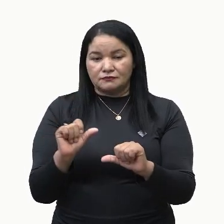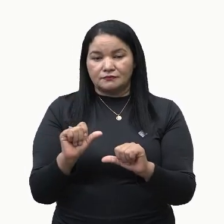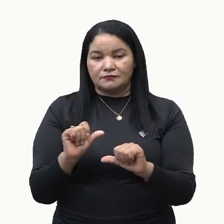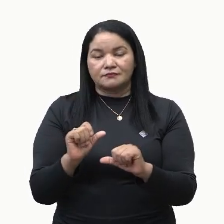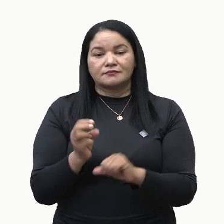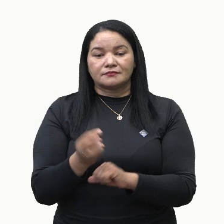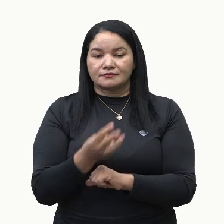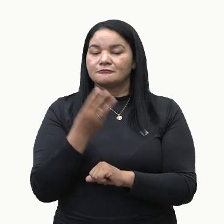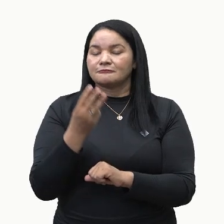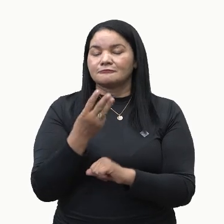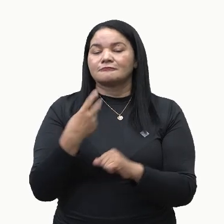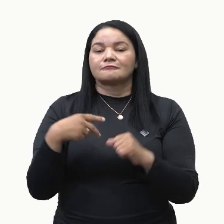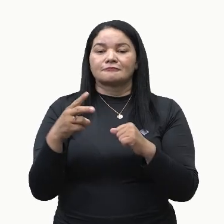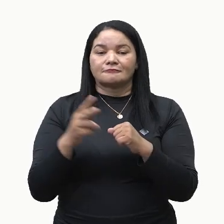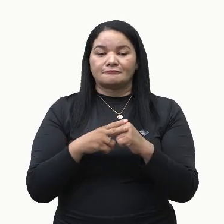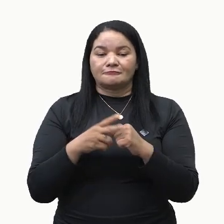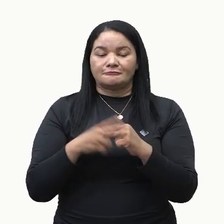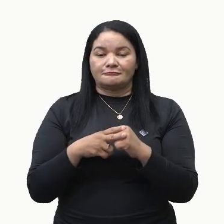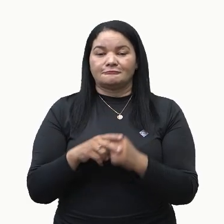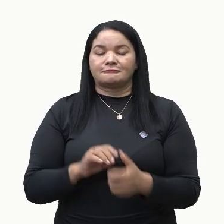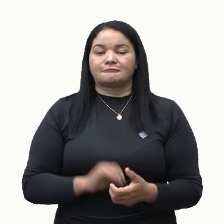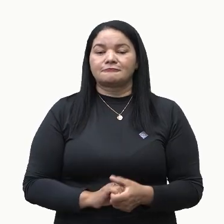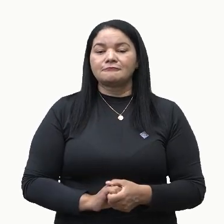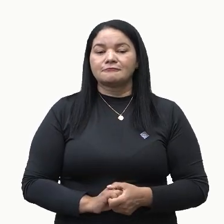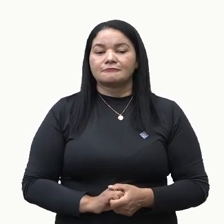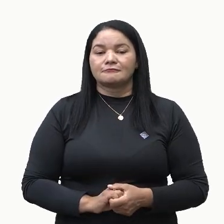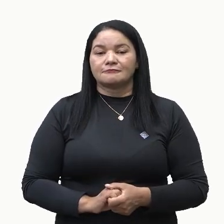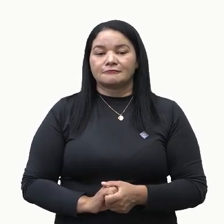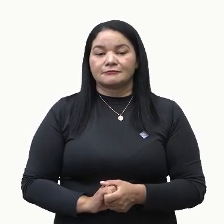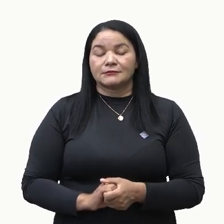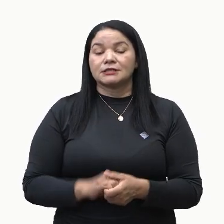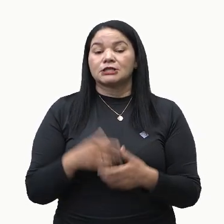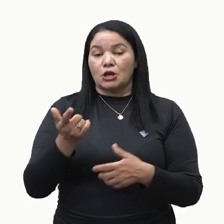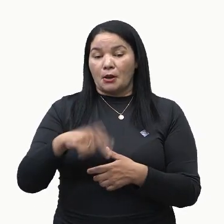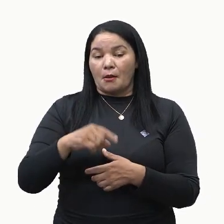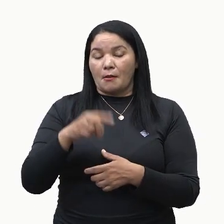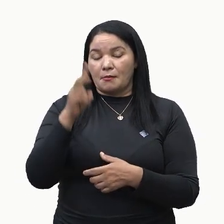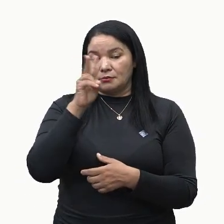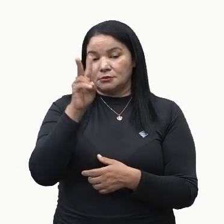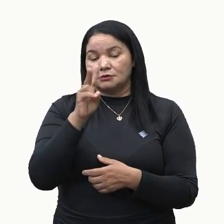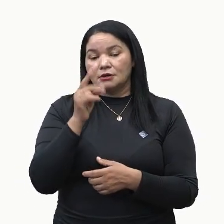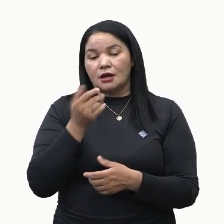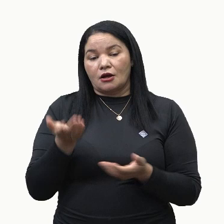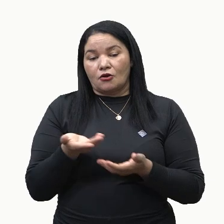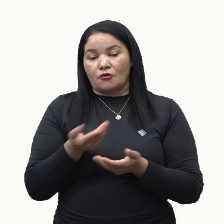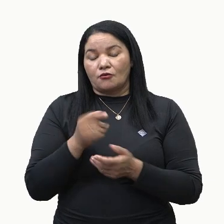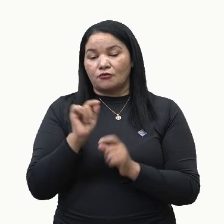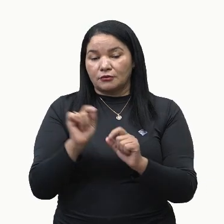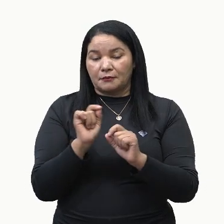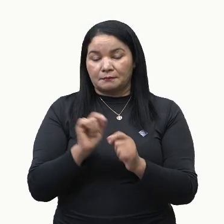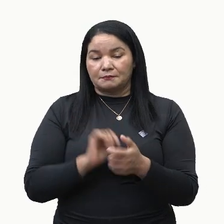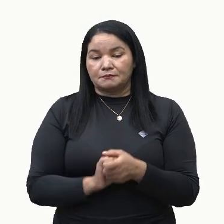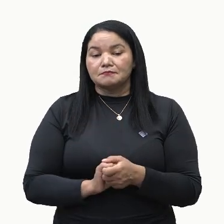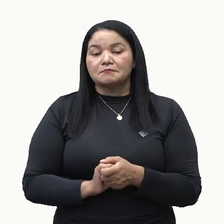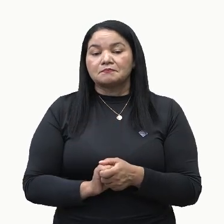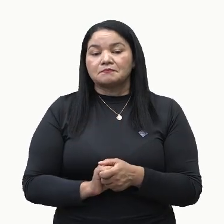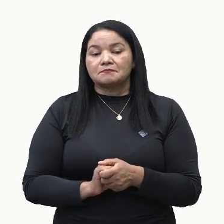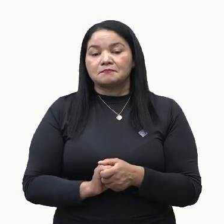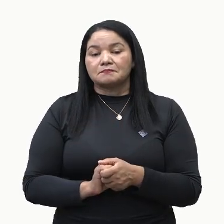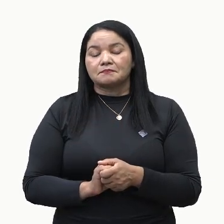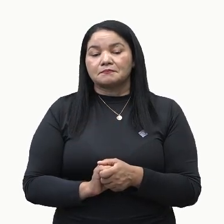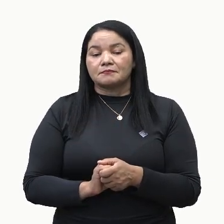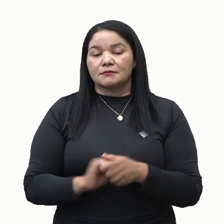aí, tá bom? Muito bem. Então, vamos relembrar aí o que vai ser uma oração. Então, temos aqui,